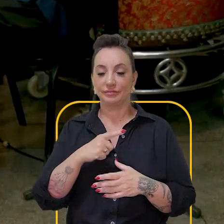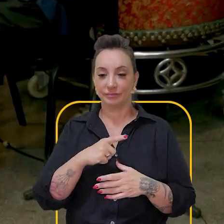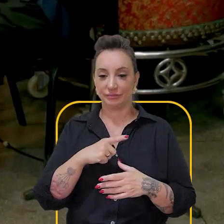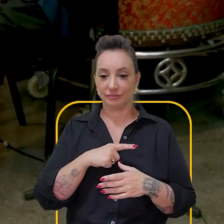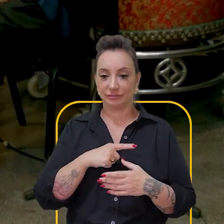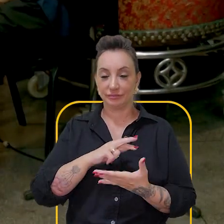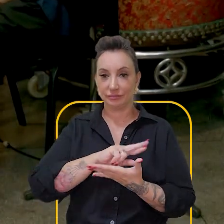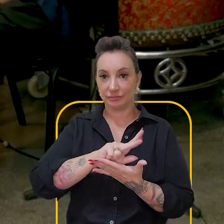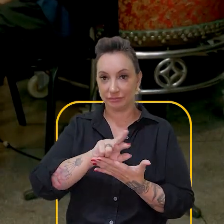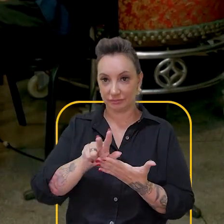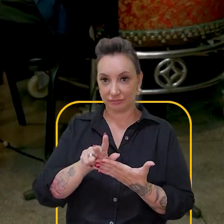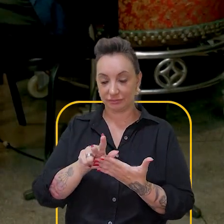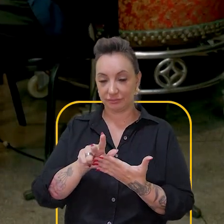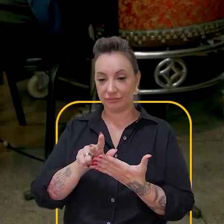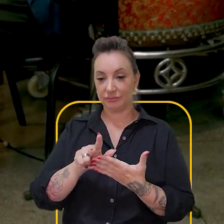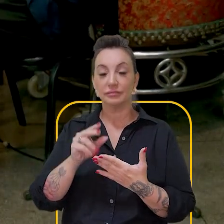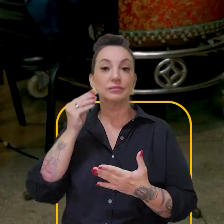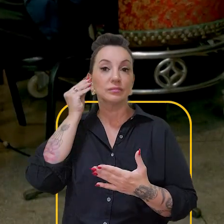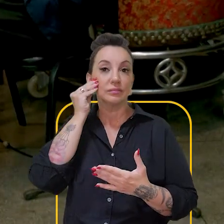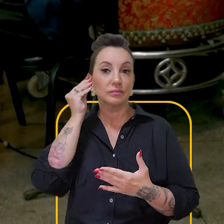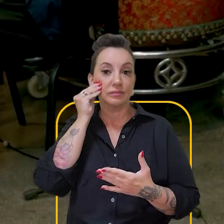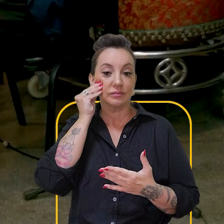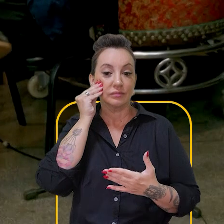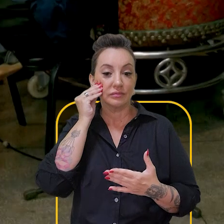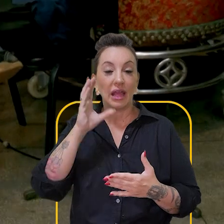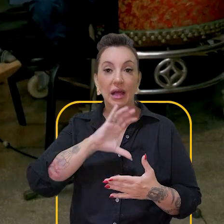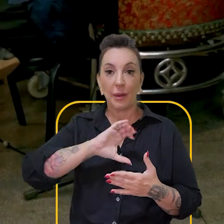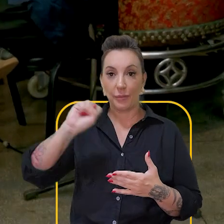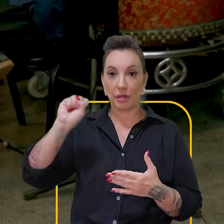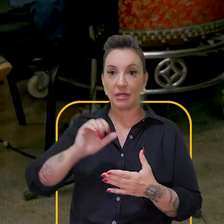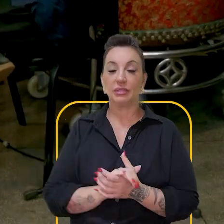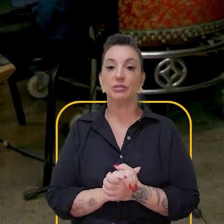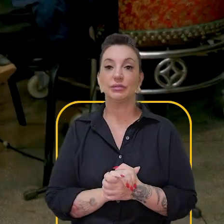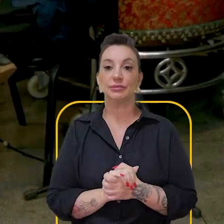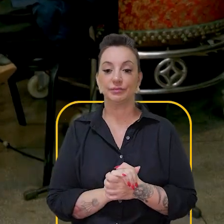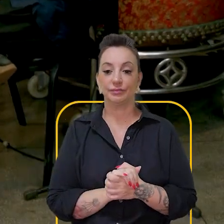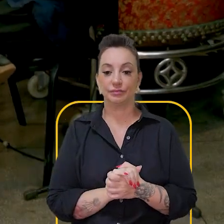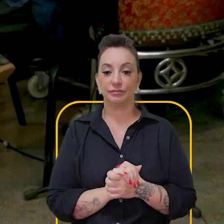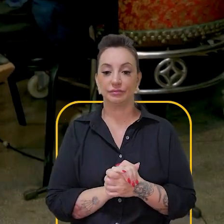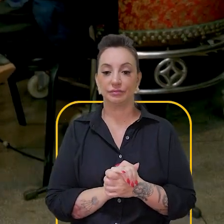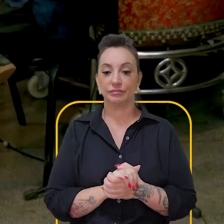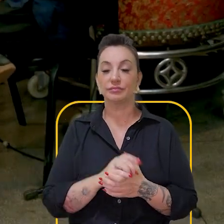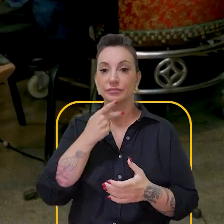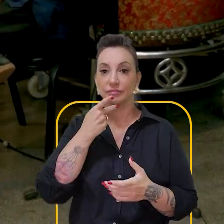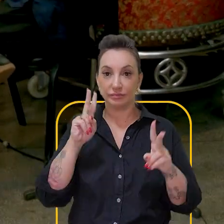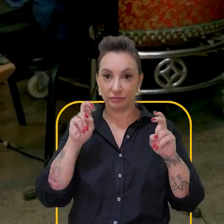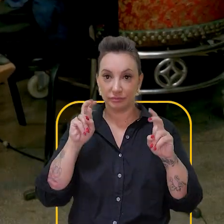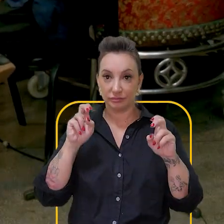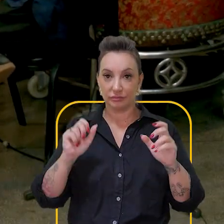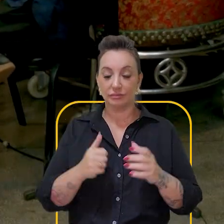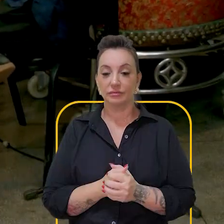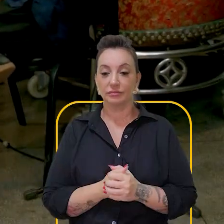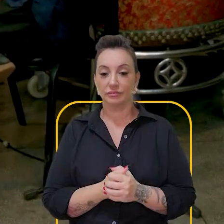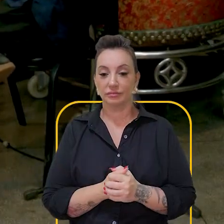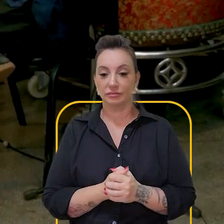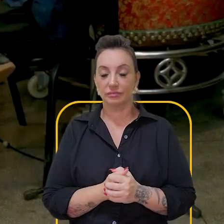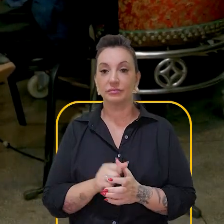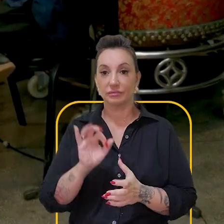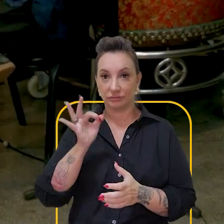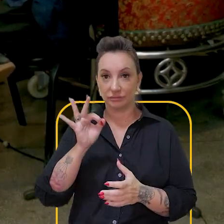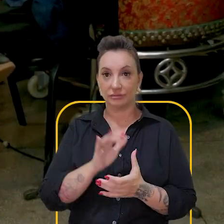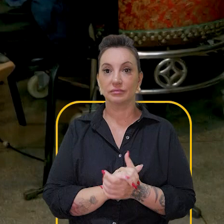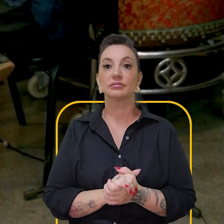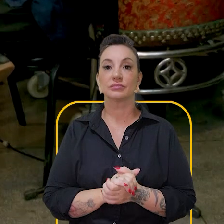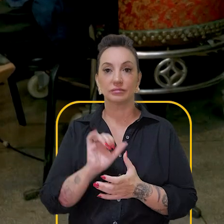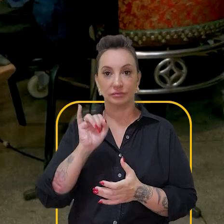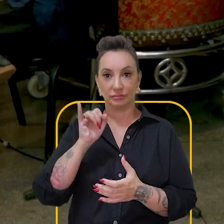falar sobre isso também é isso sim sim sobre competição Se a gente fosse falar só sobre competição dá para